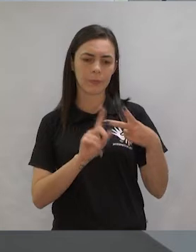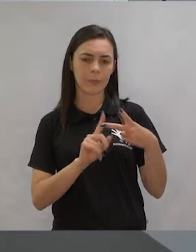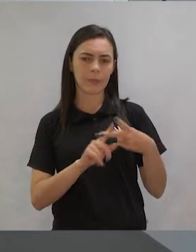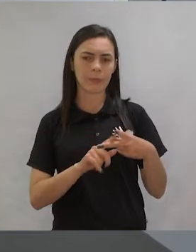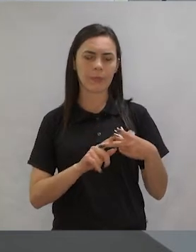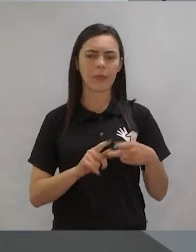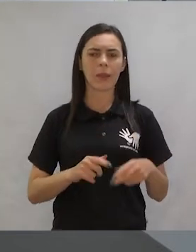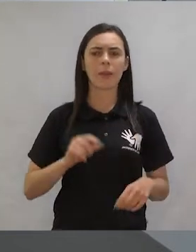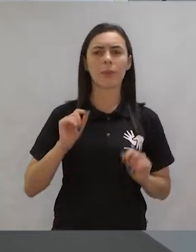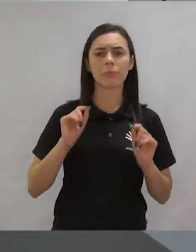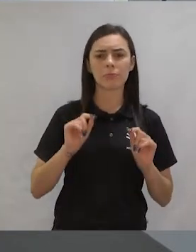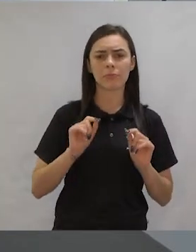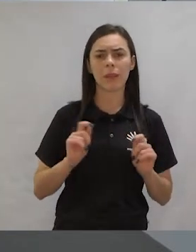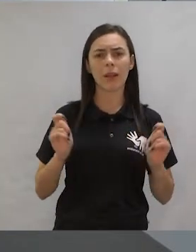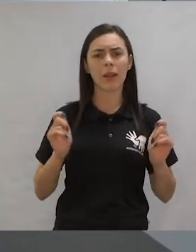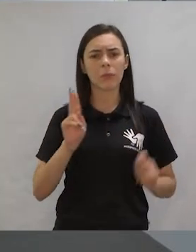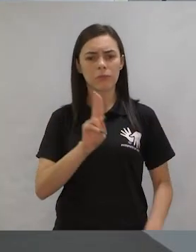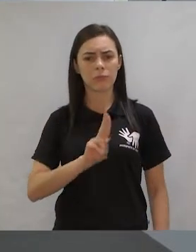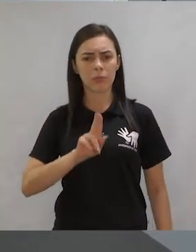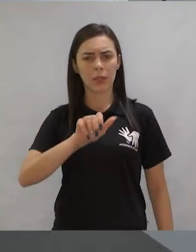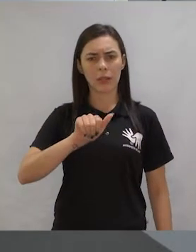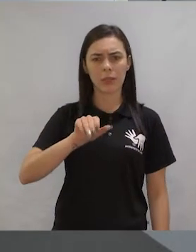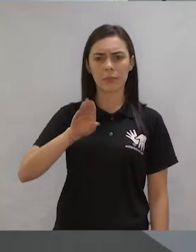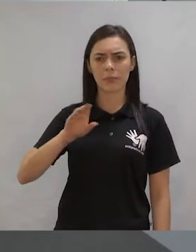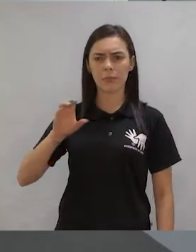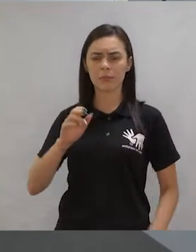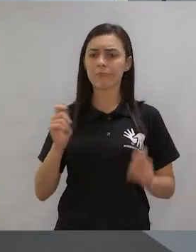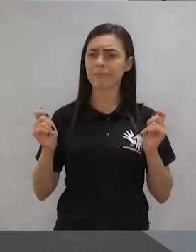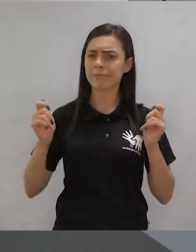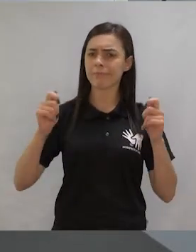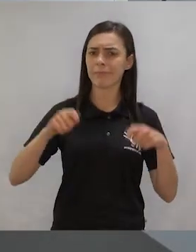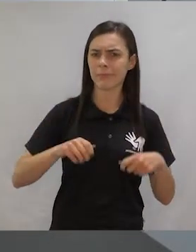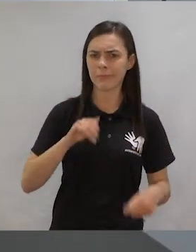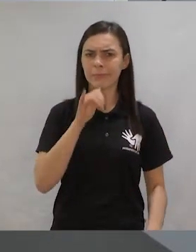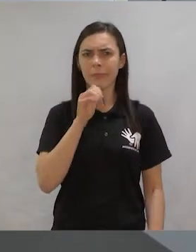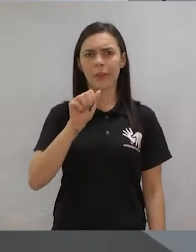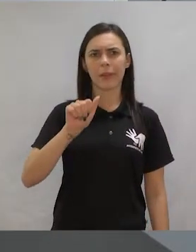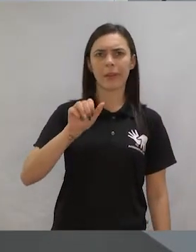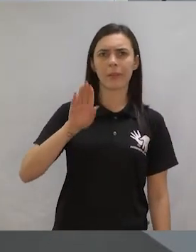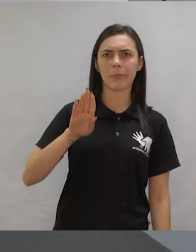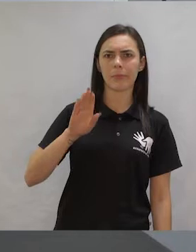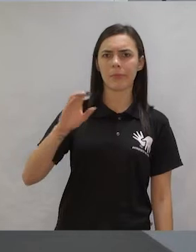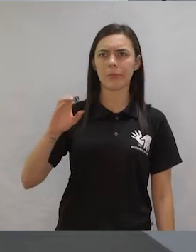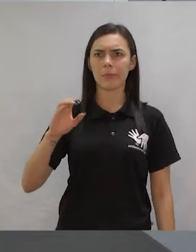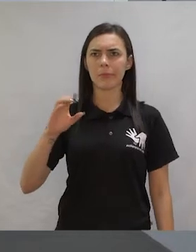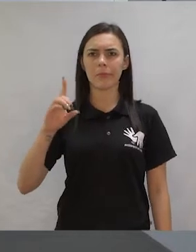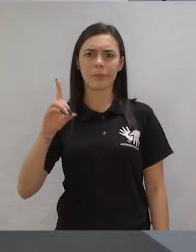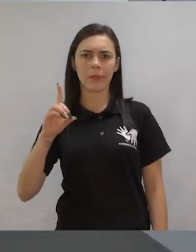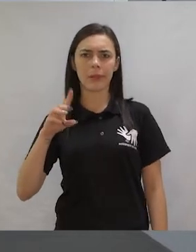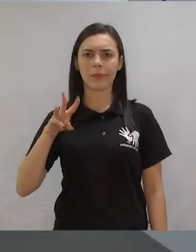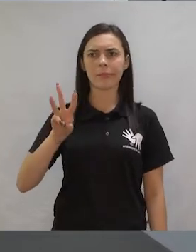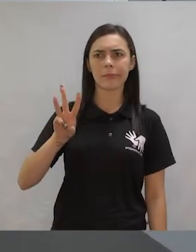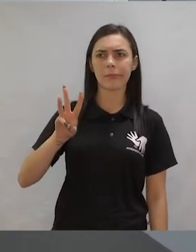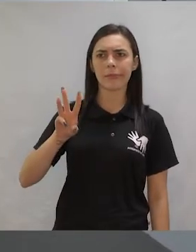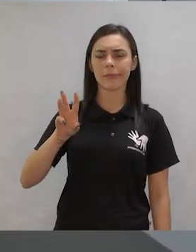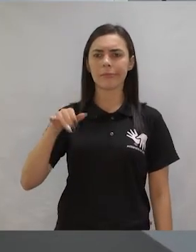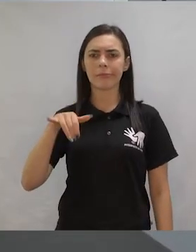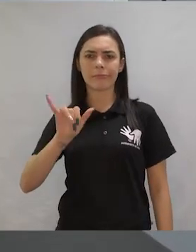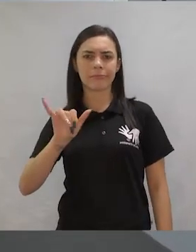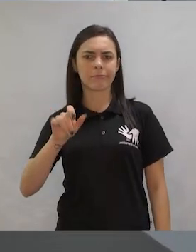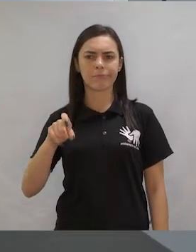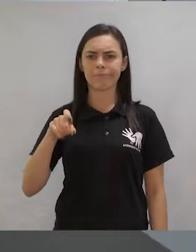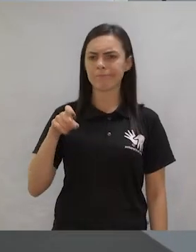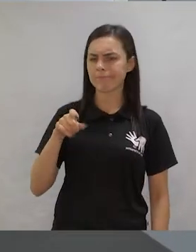Sabemos que é possível usar as letras do alfabeto. Pode ser A, B, C, W, Y,